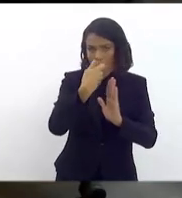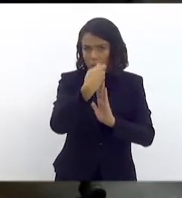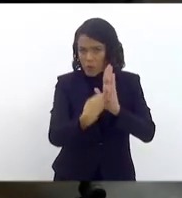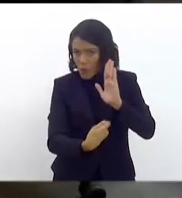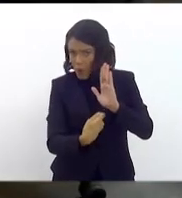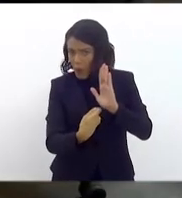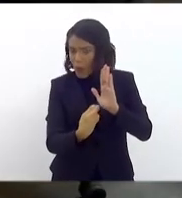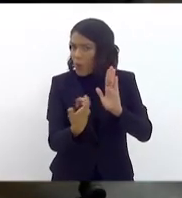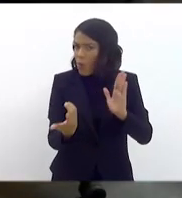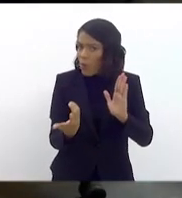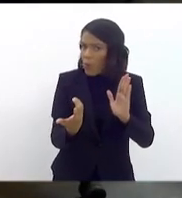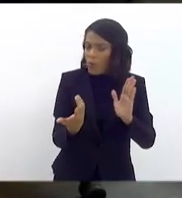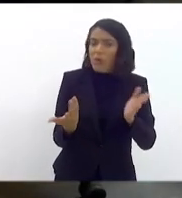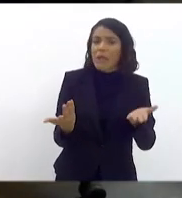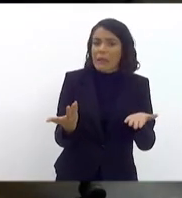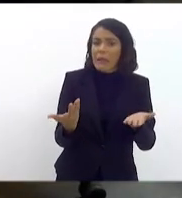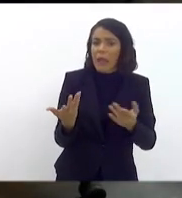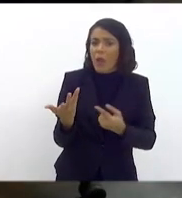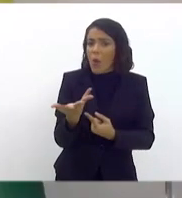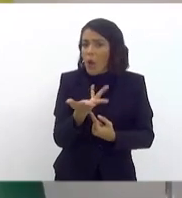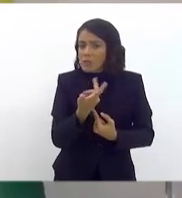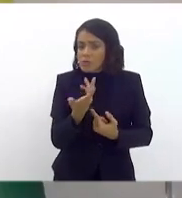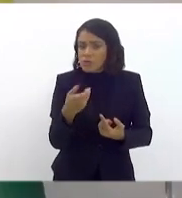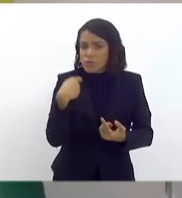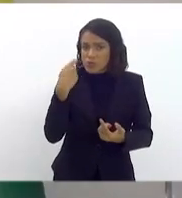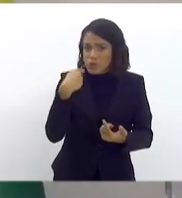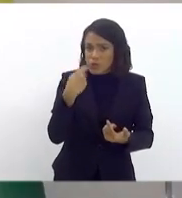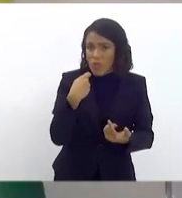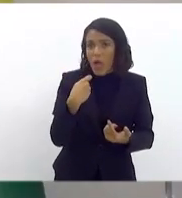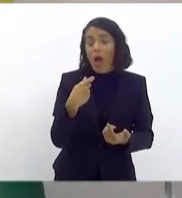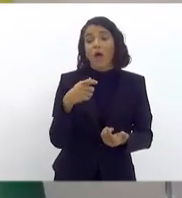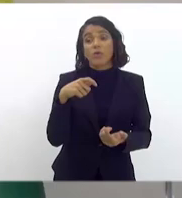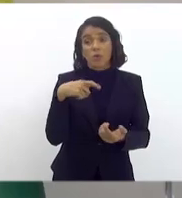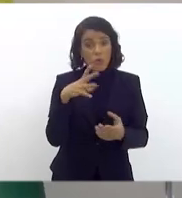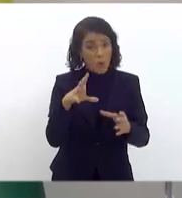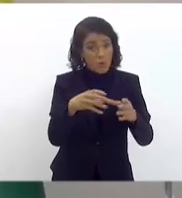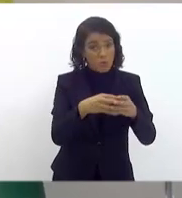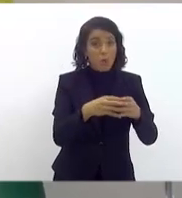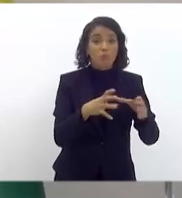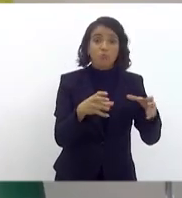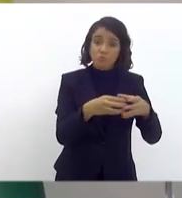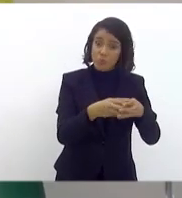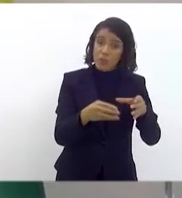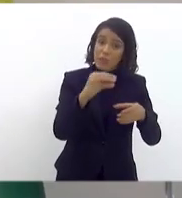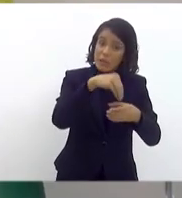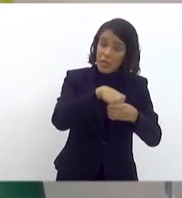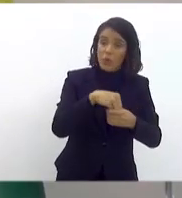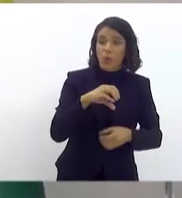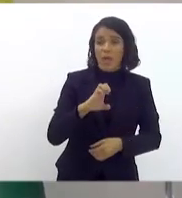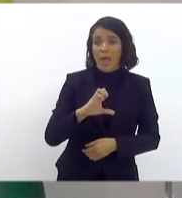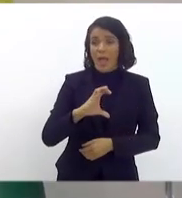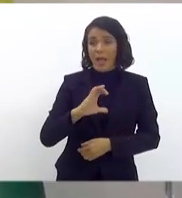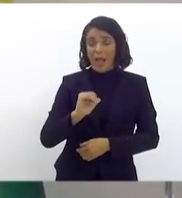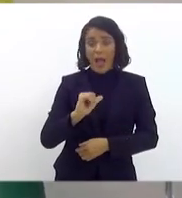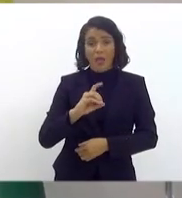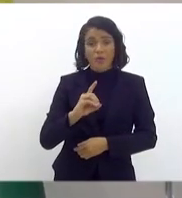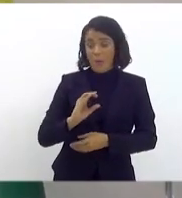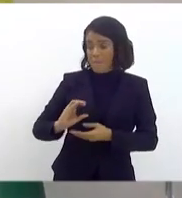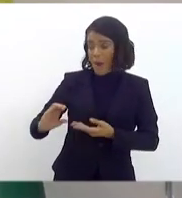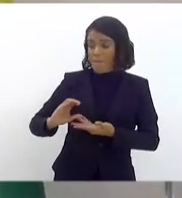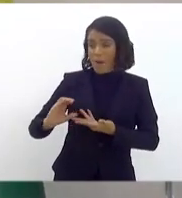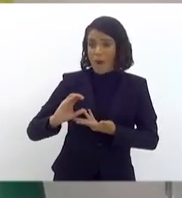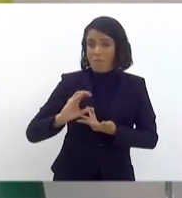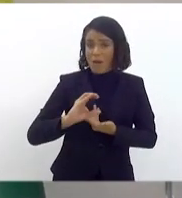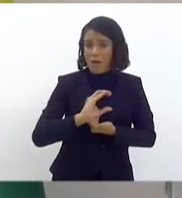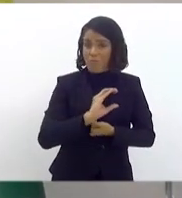seja, dentro volta da mesma para associação... o ECAD redistribui entre os seus autores, entre os autores do ECAD. Dilui. O valor volta